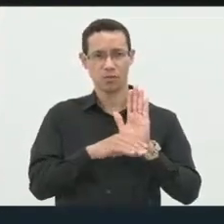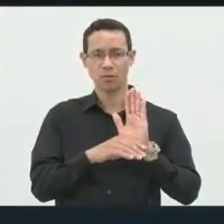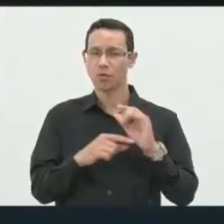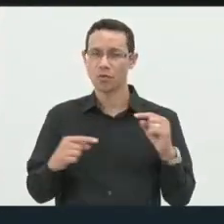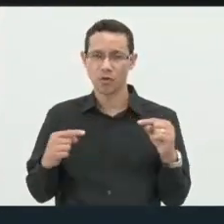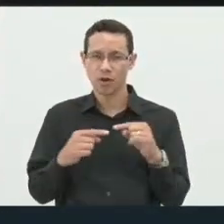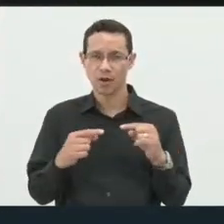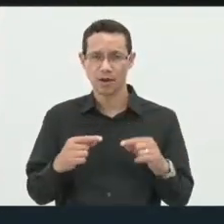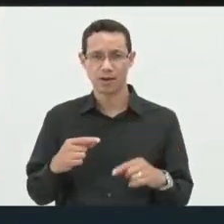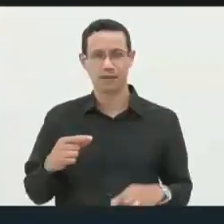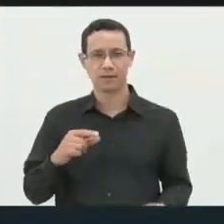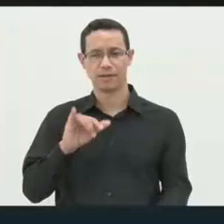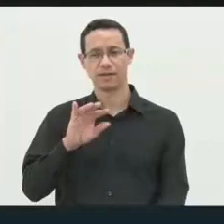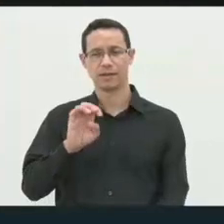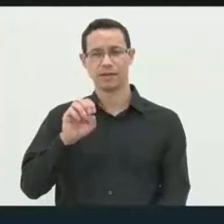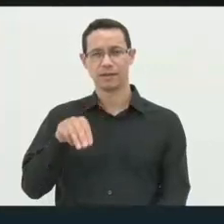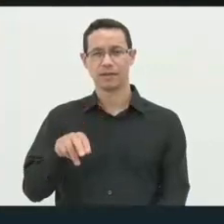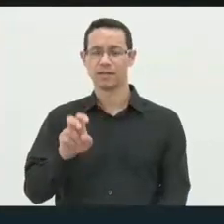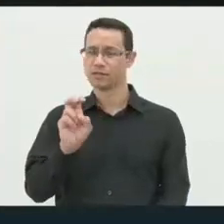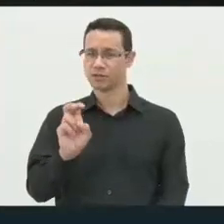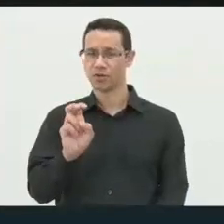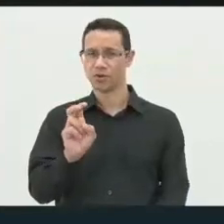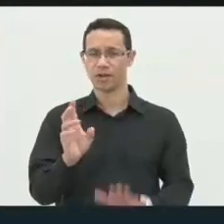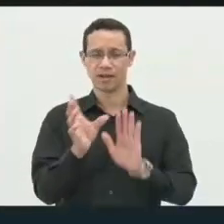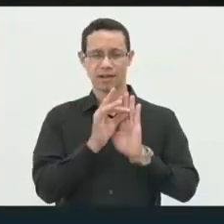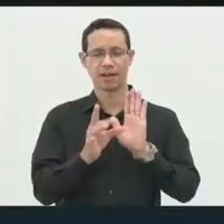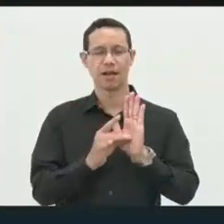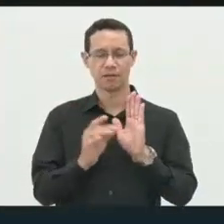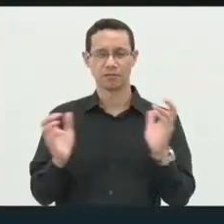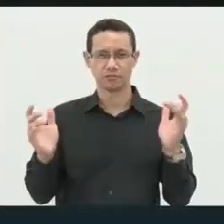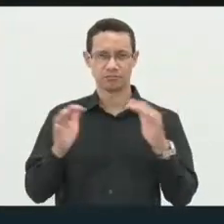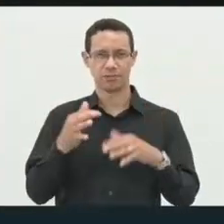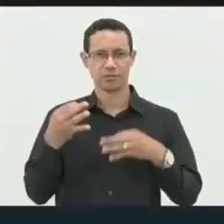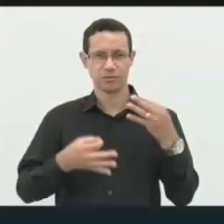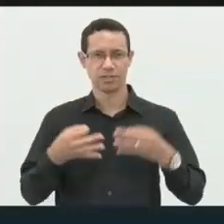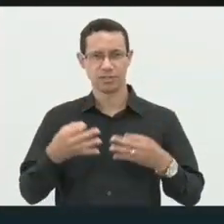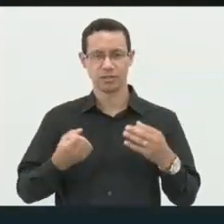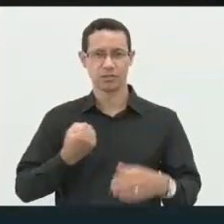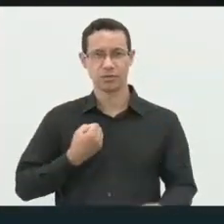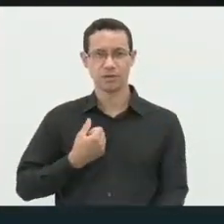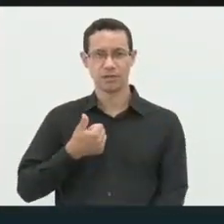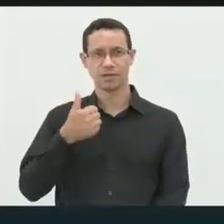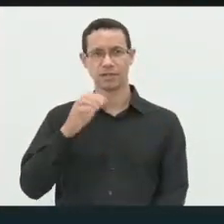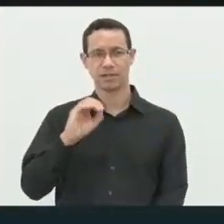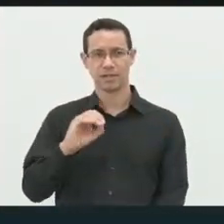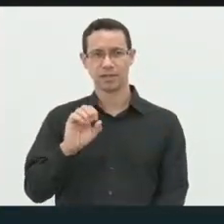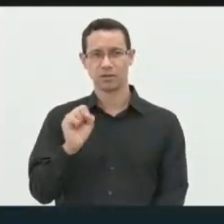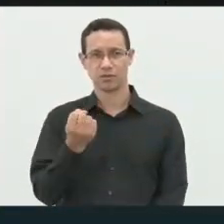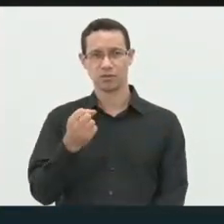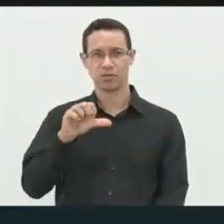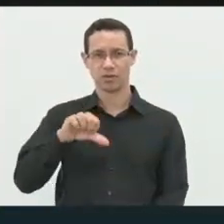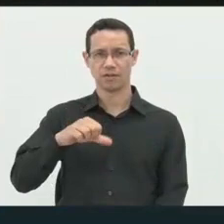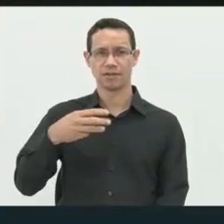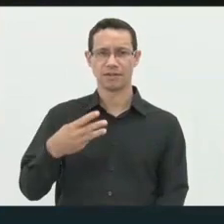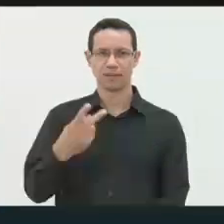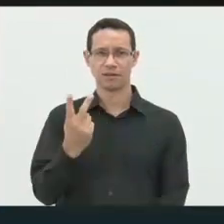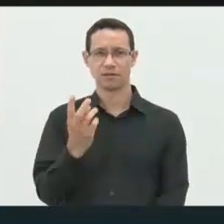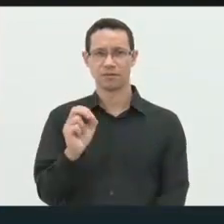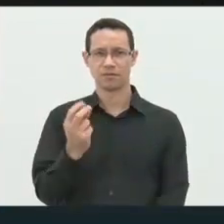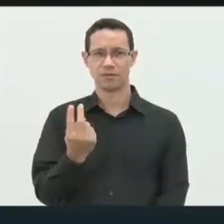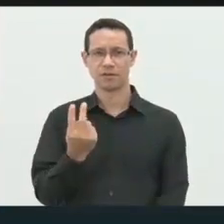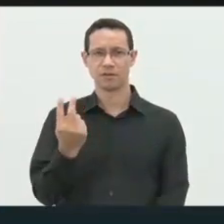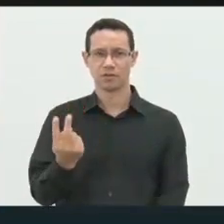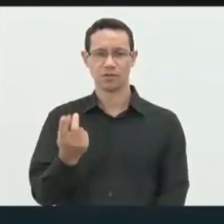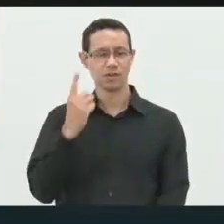no item 5 da ata de audiência de número 10893 de 2022 no